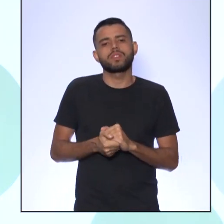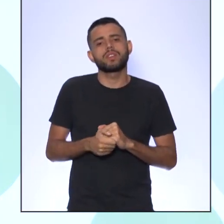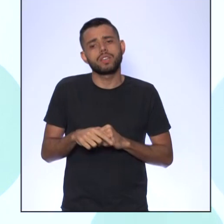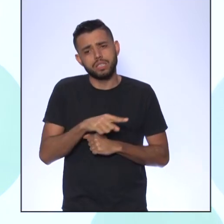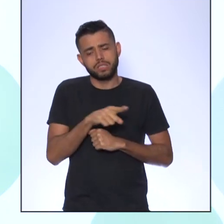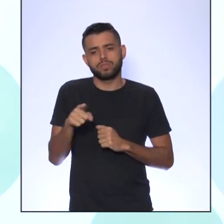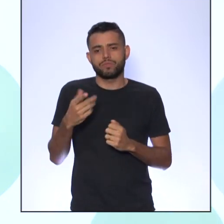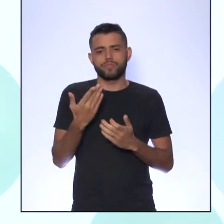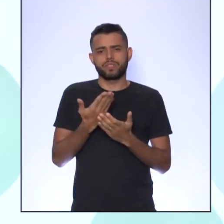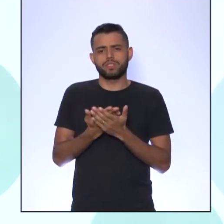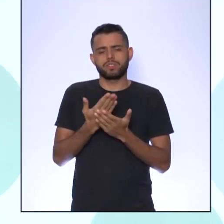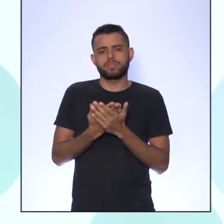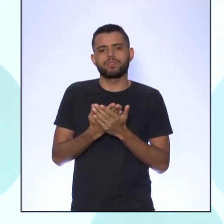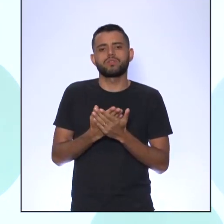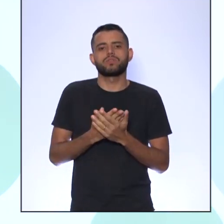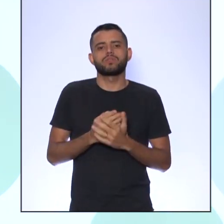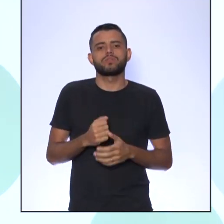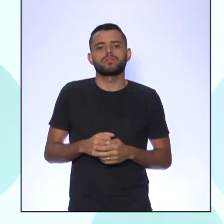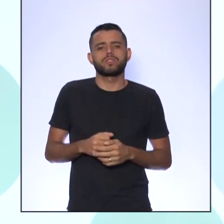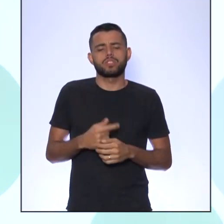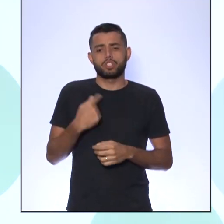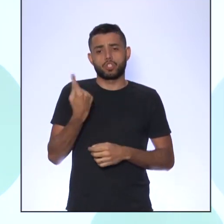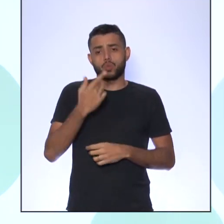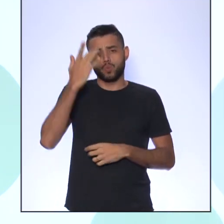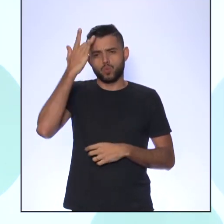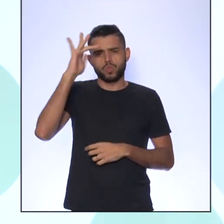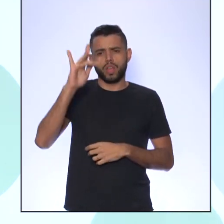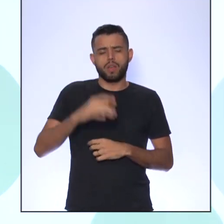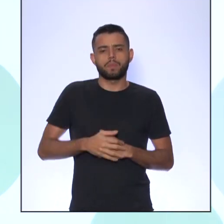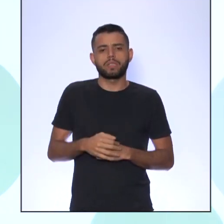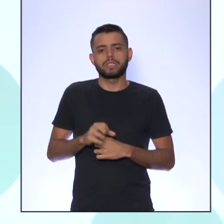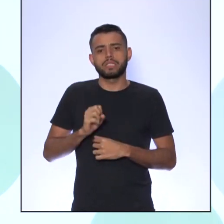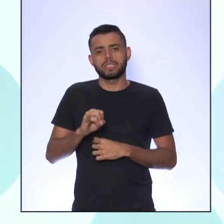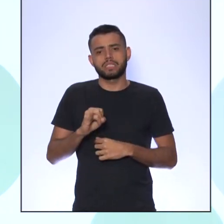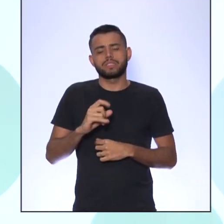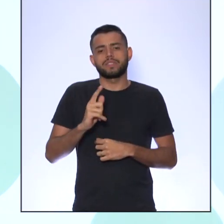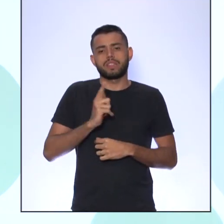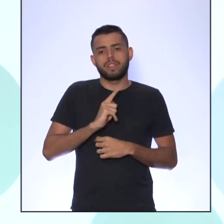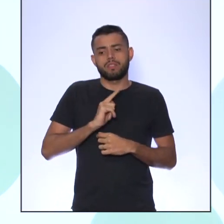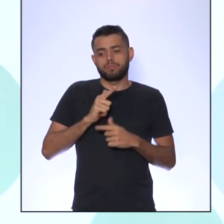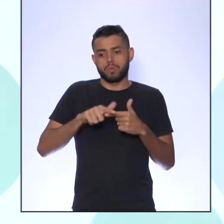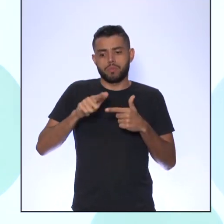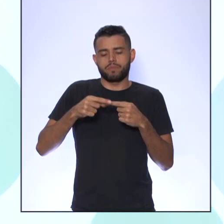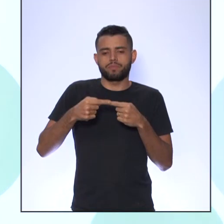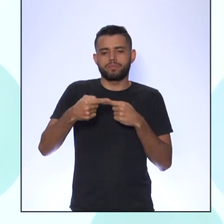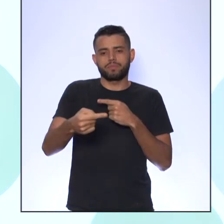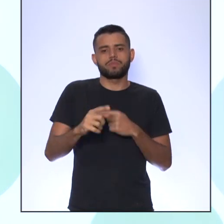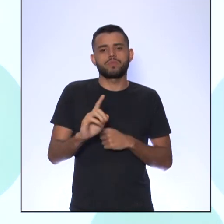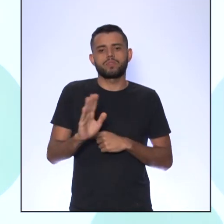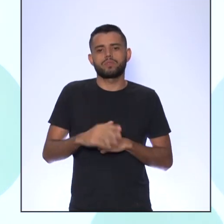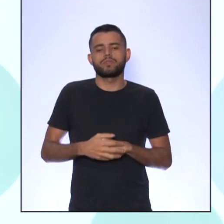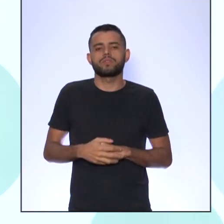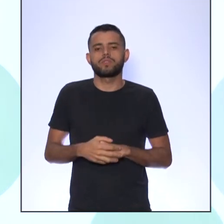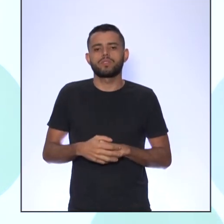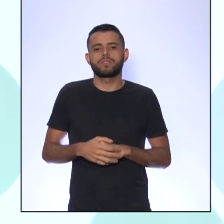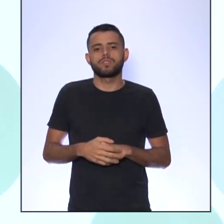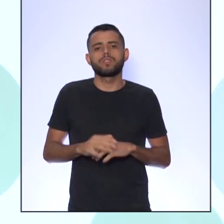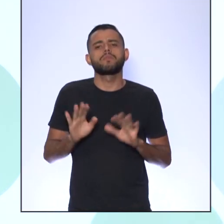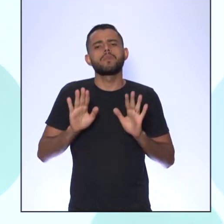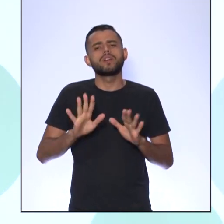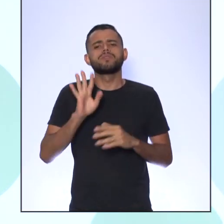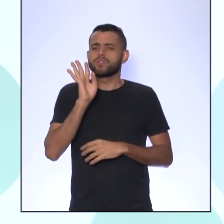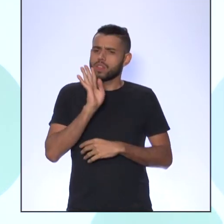no final do ano, ou quem sabe, né? A gente não sabe se elas vão sofrer ou não um adiamento, né? Mas foi super bacana,